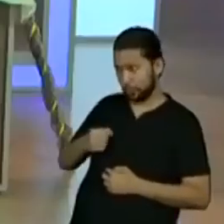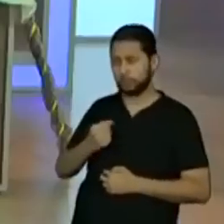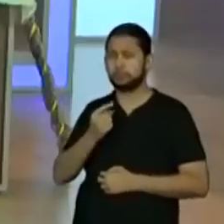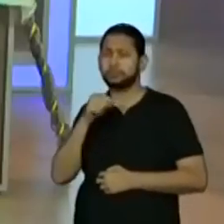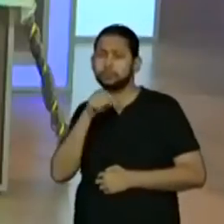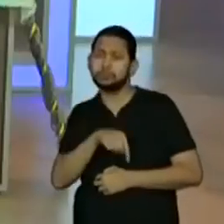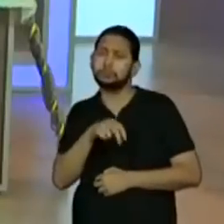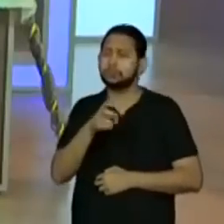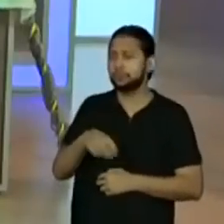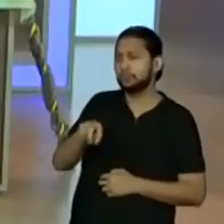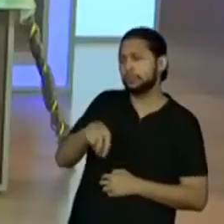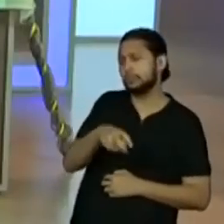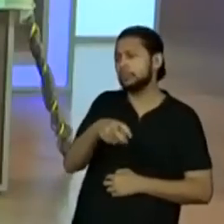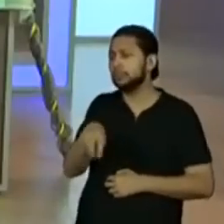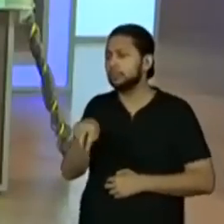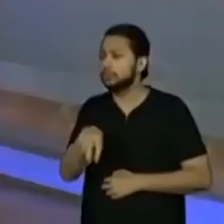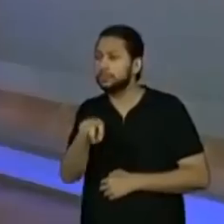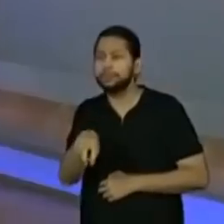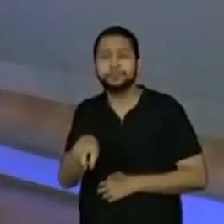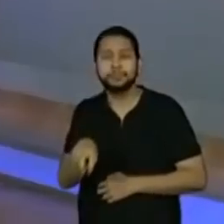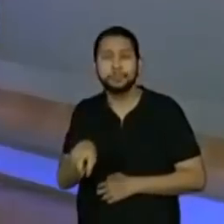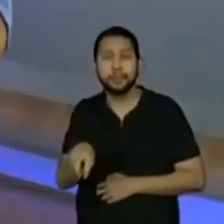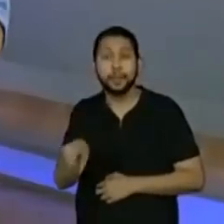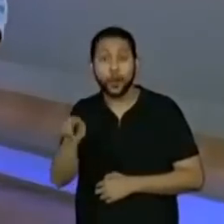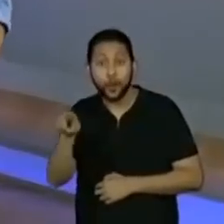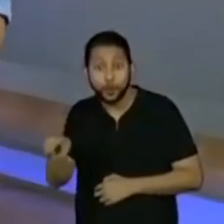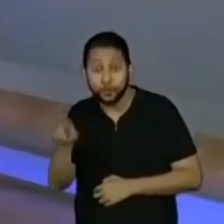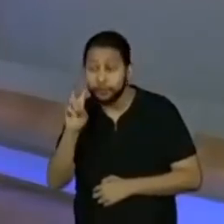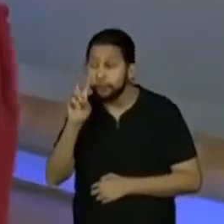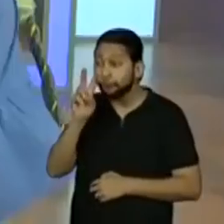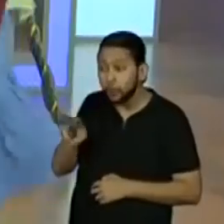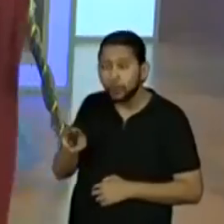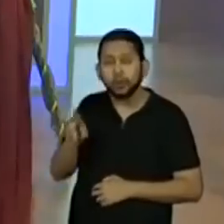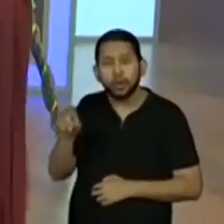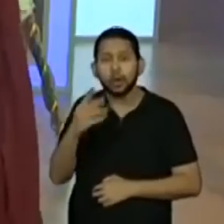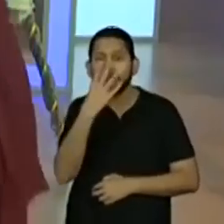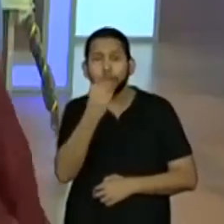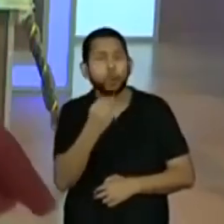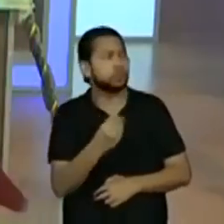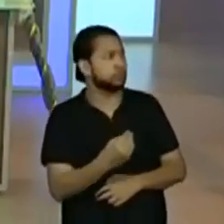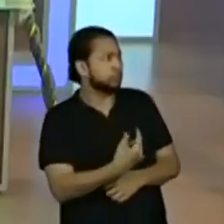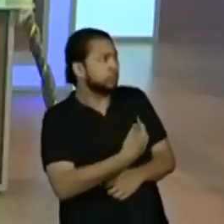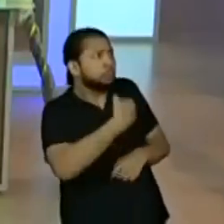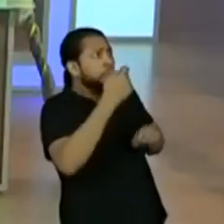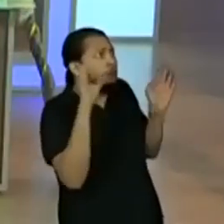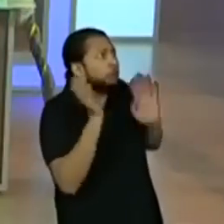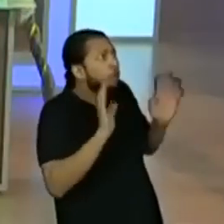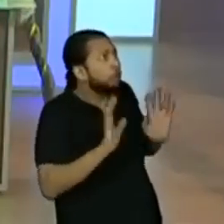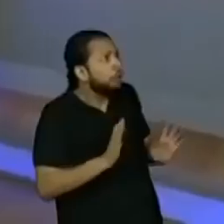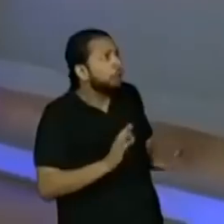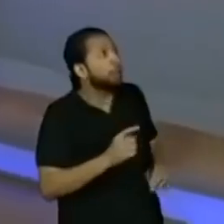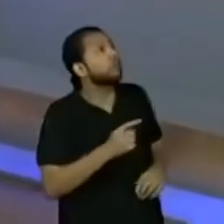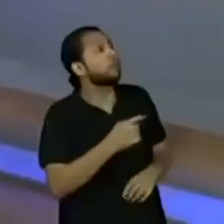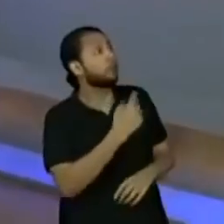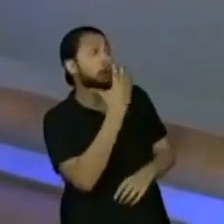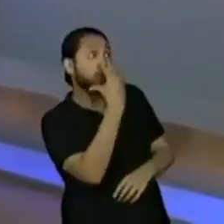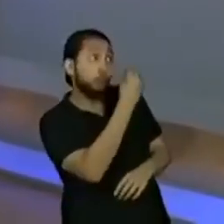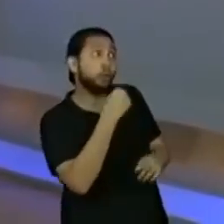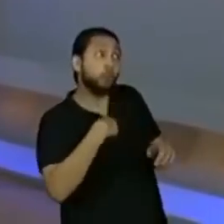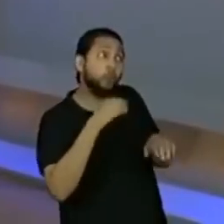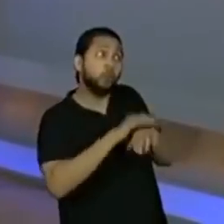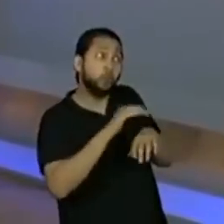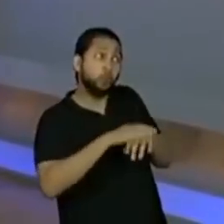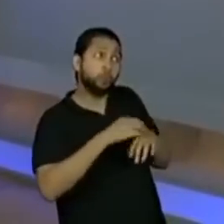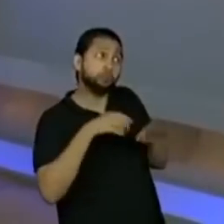caminho, encontrou quem? A raposa, que lhe disse: olha, essa coroa do rei. A raposa que lhe